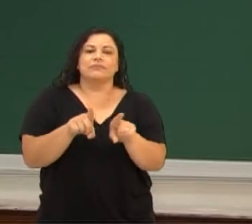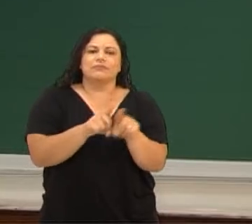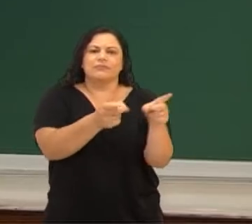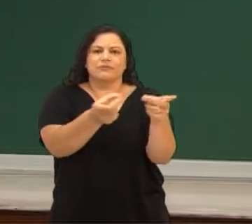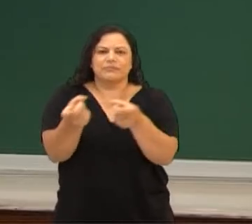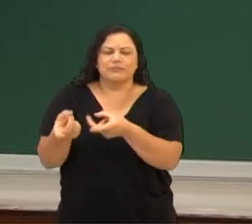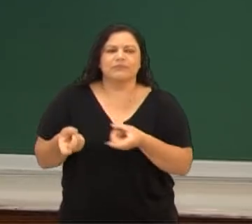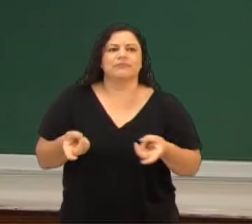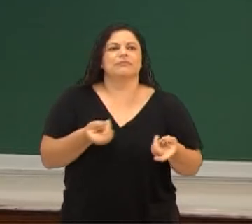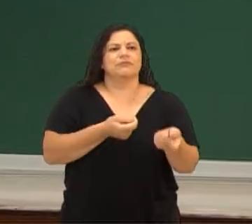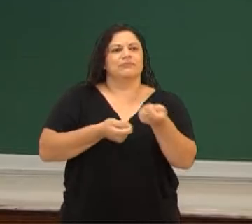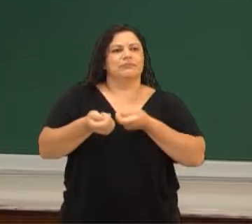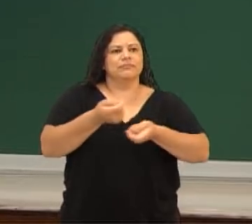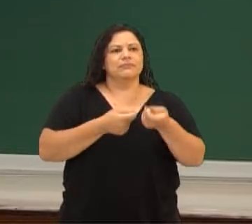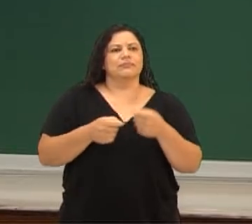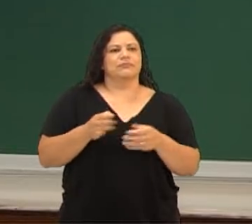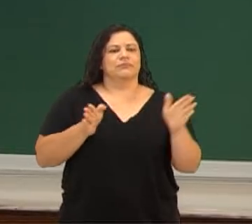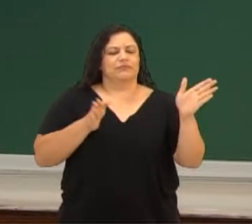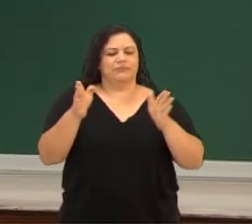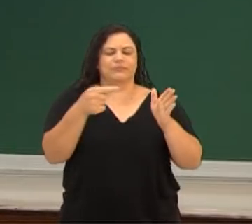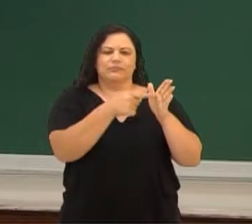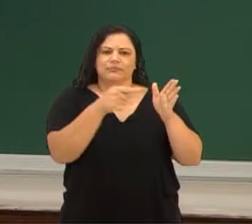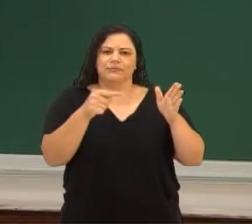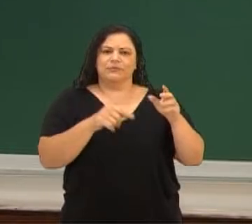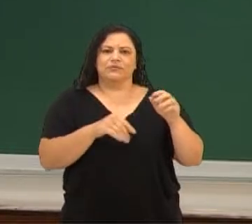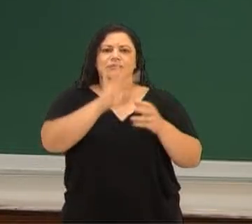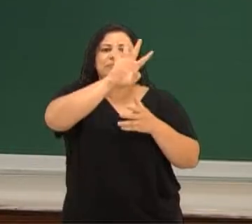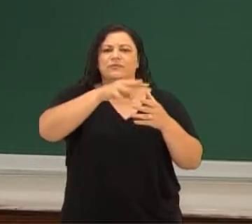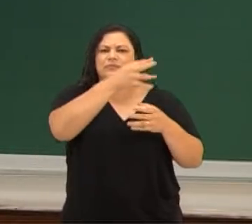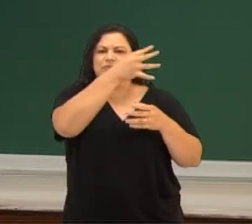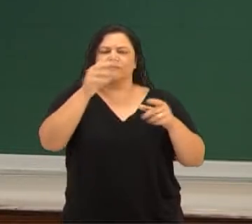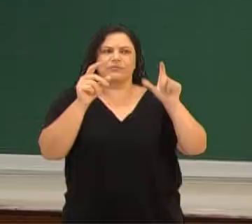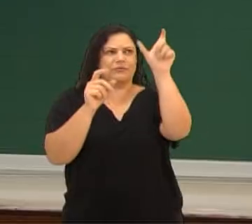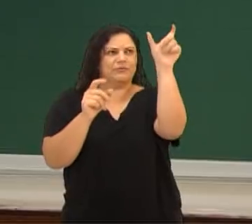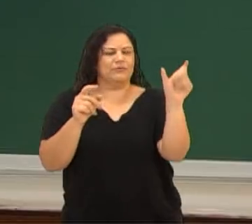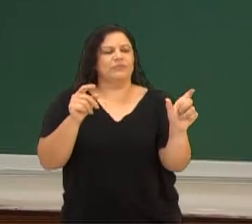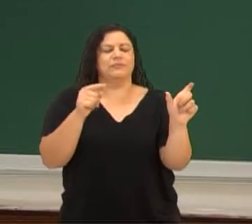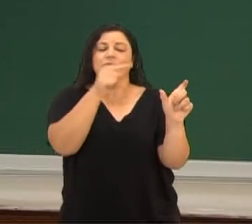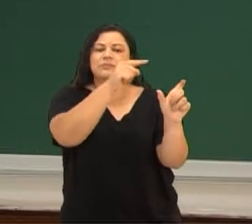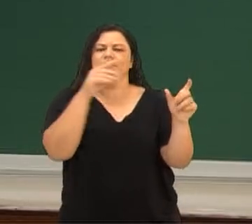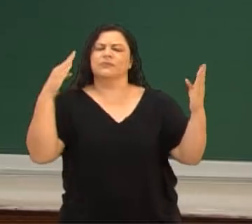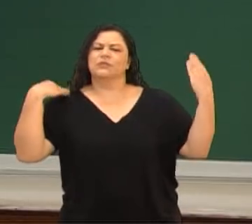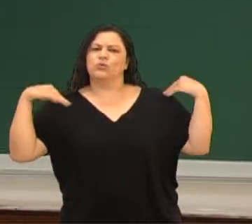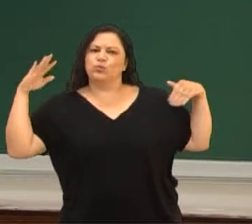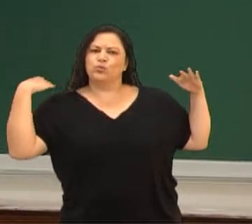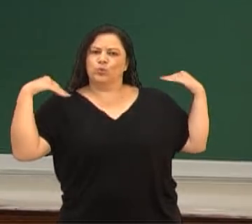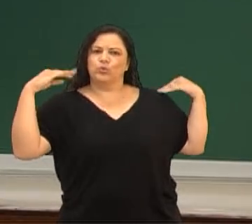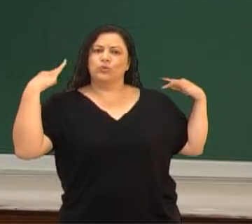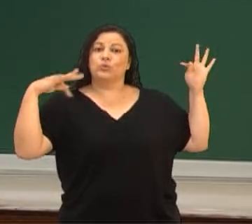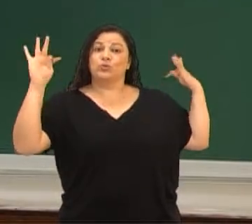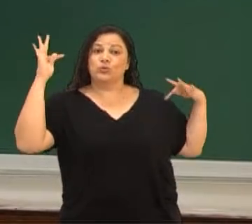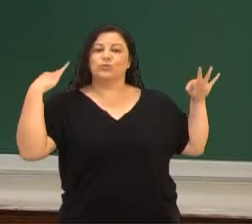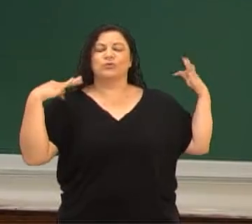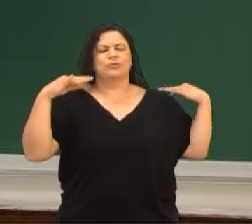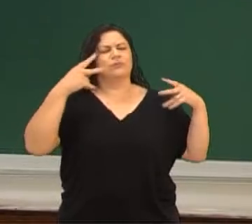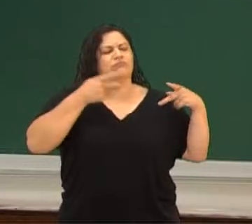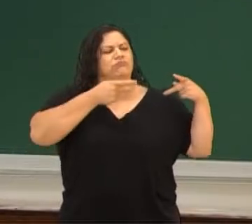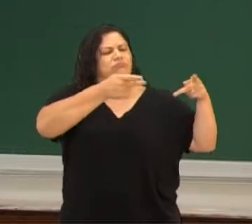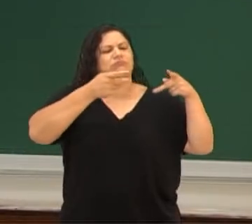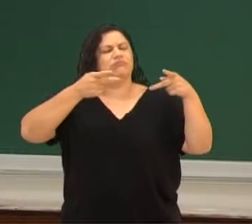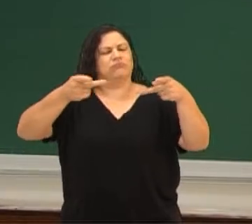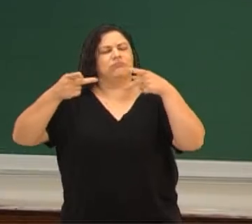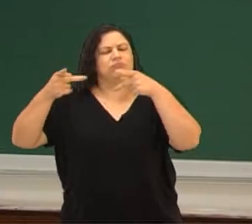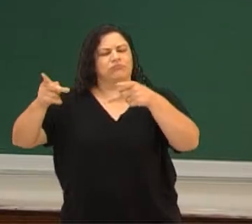ainda, entre 95 e 2014, aí, o número de turistas que visitaram a África. Nós tivemos aí em